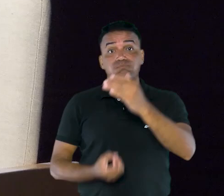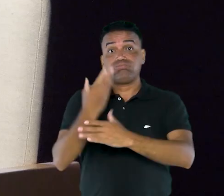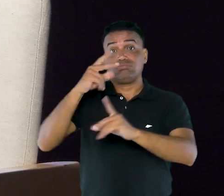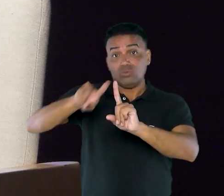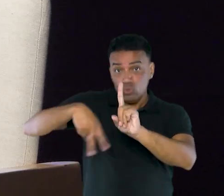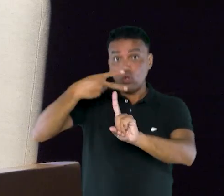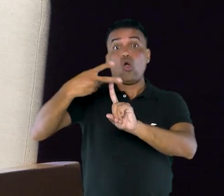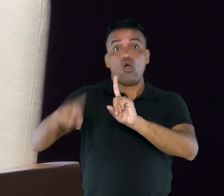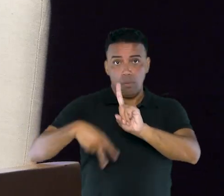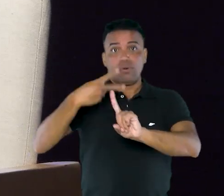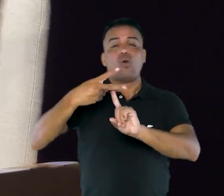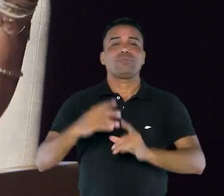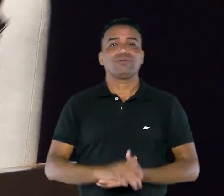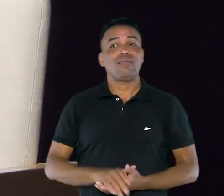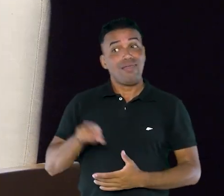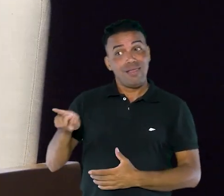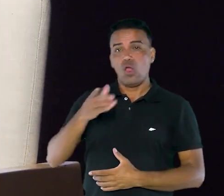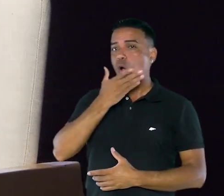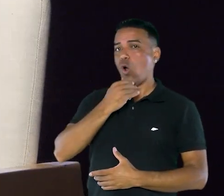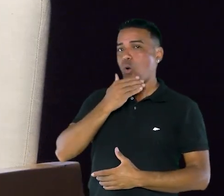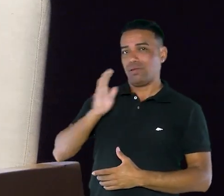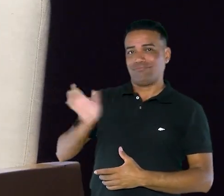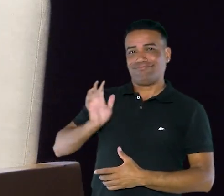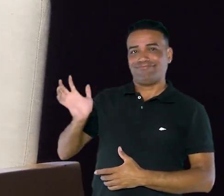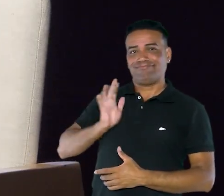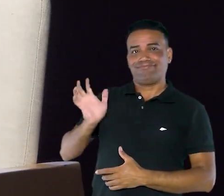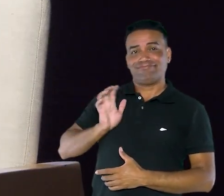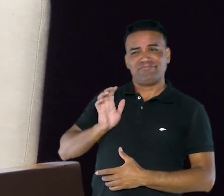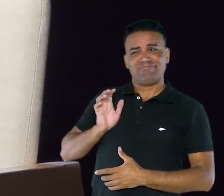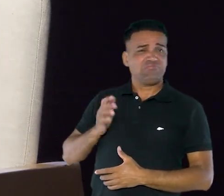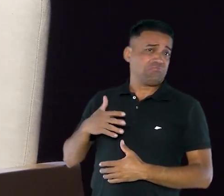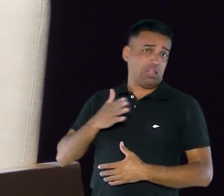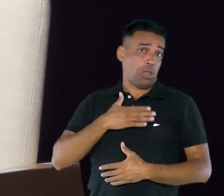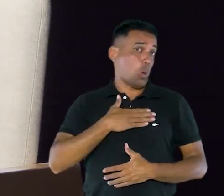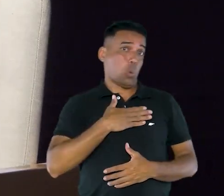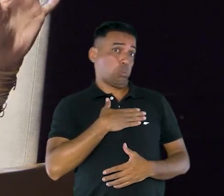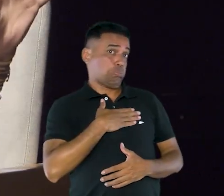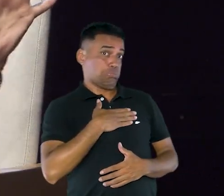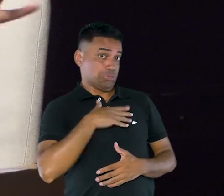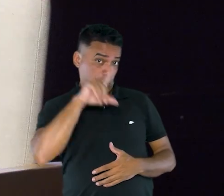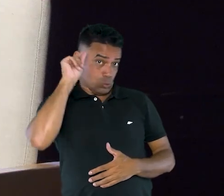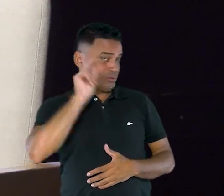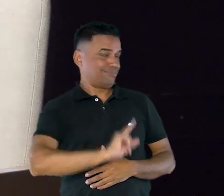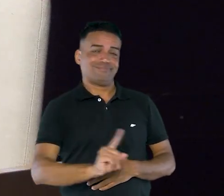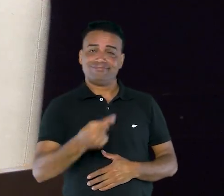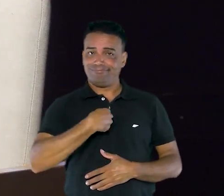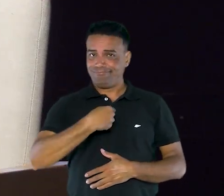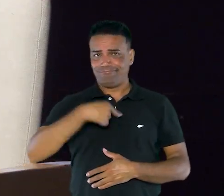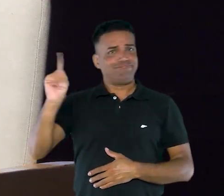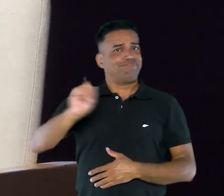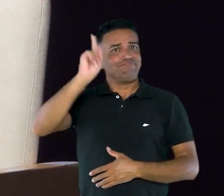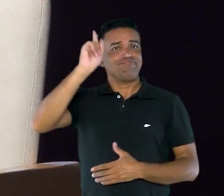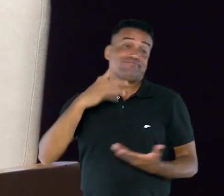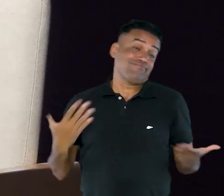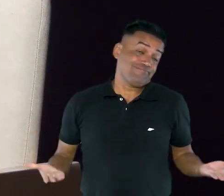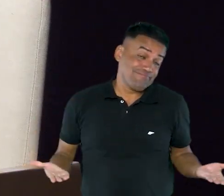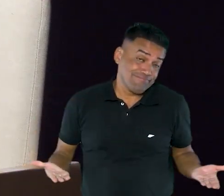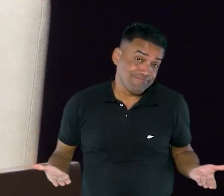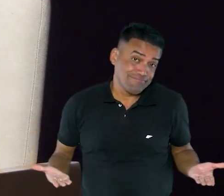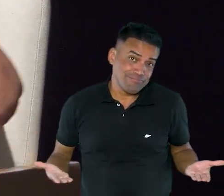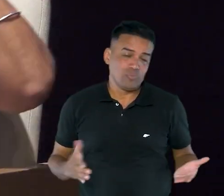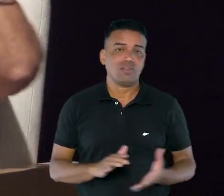dobram. Ele, a equipe dele, sei lá quem, não fui eu. Mas isso quer dizer, isso